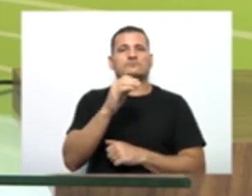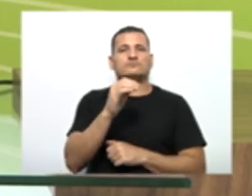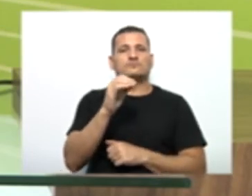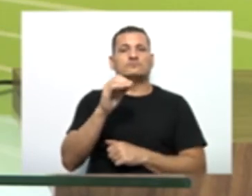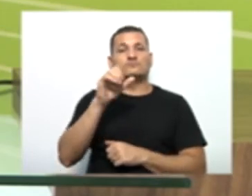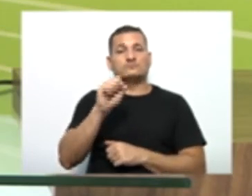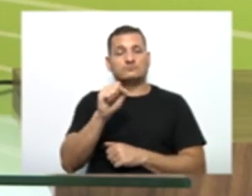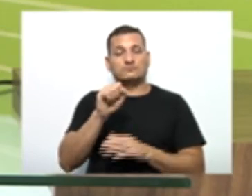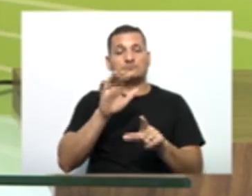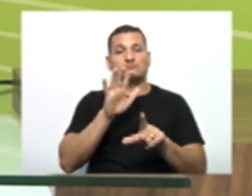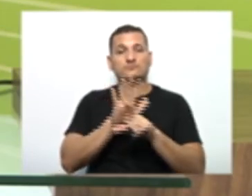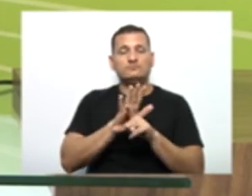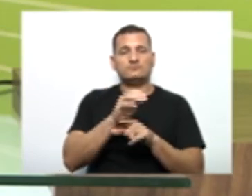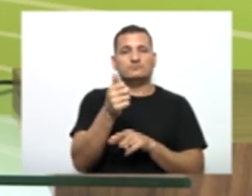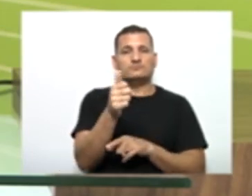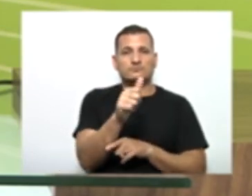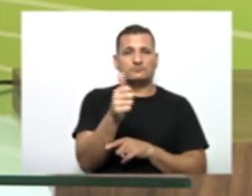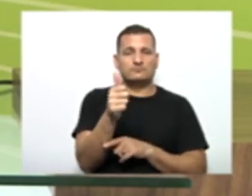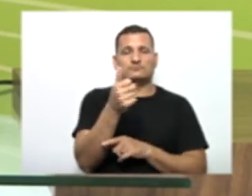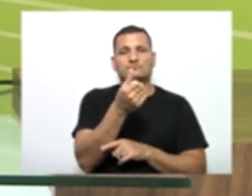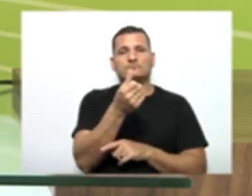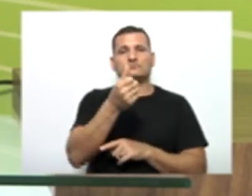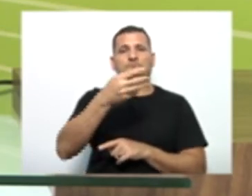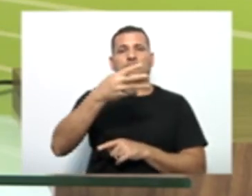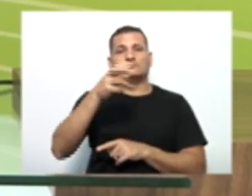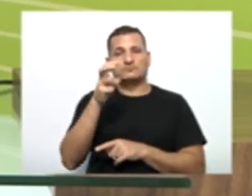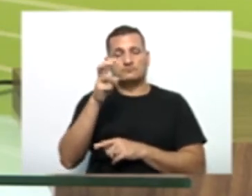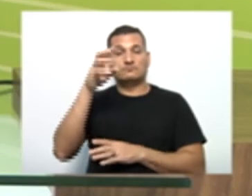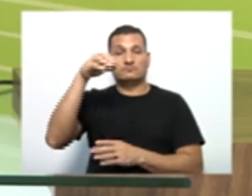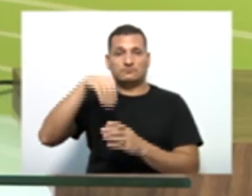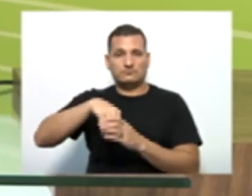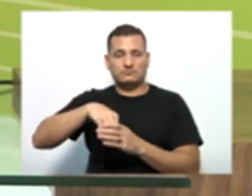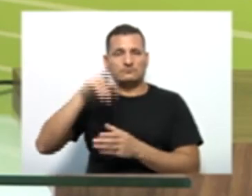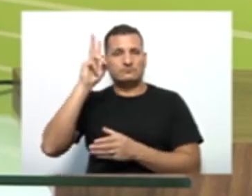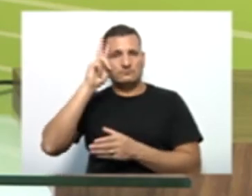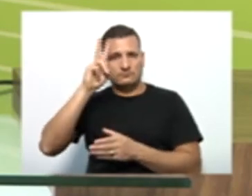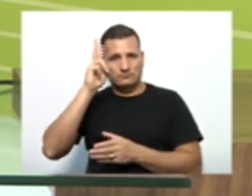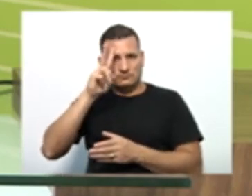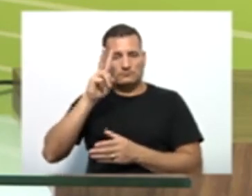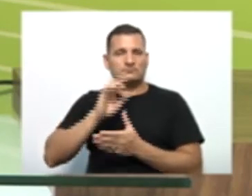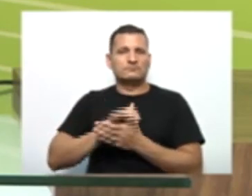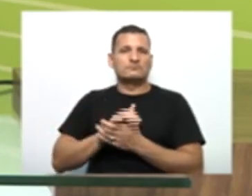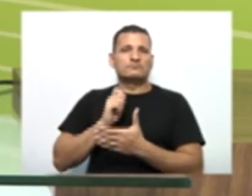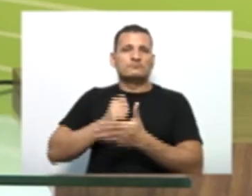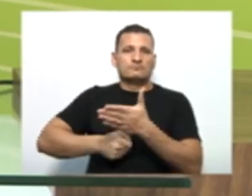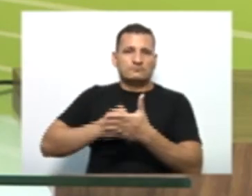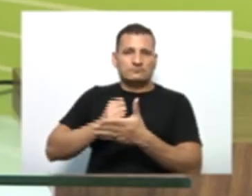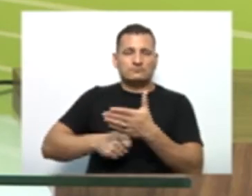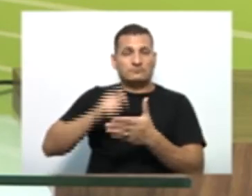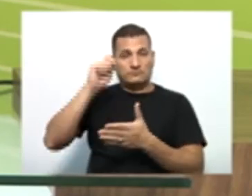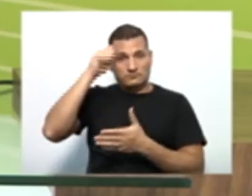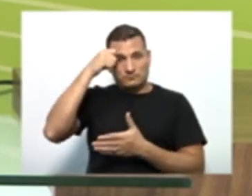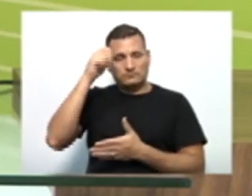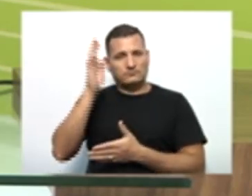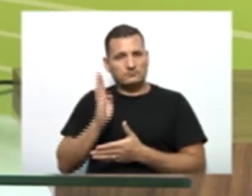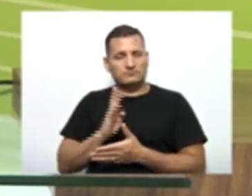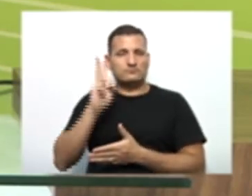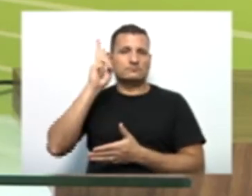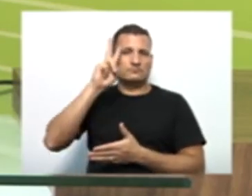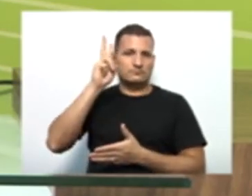de fazer alguma consideração sobre a atividade? Tá, professor. Recebemos algumas respostas, daqui a pouquinho a gente vai comentar mais um pouquinho delas, mas eu queria